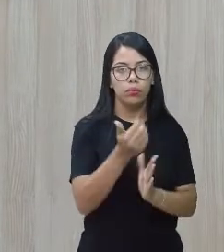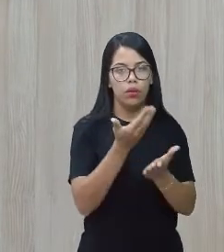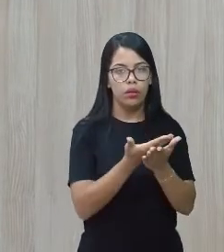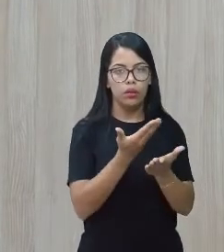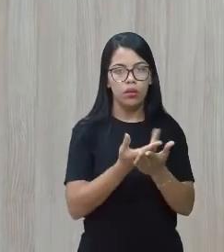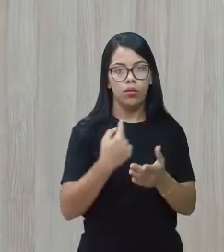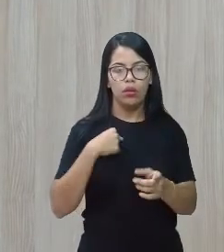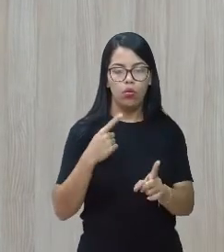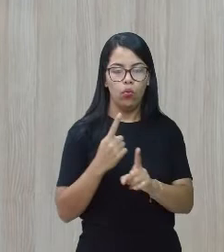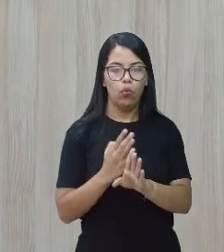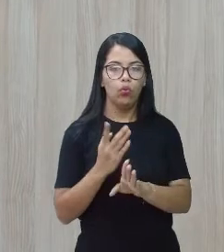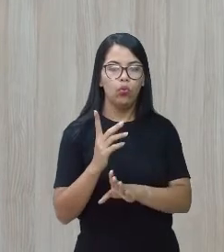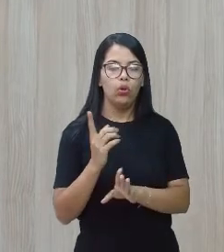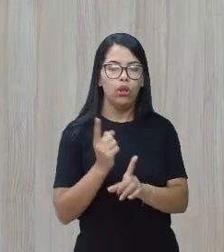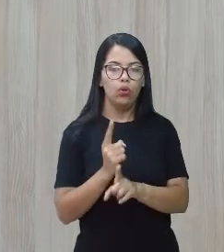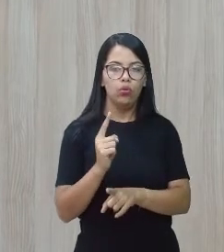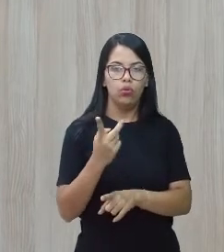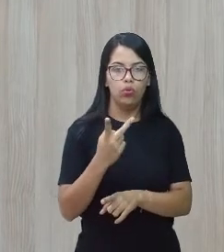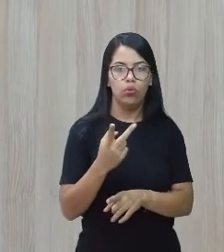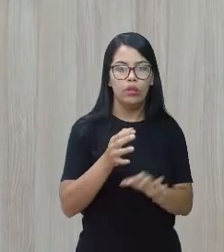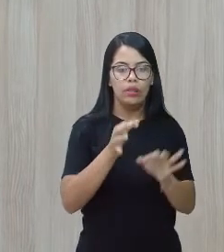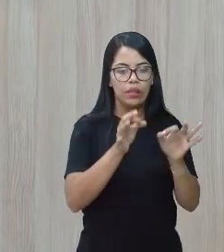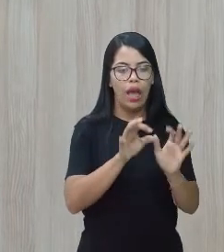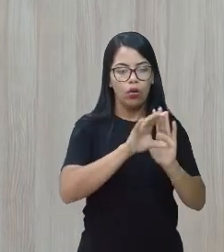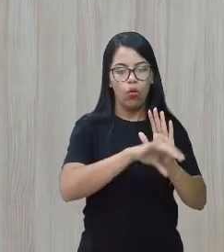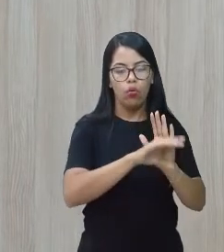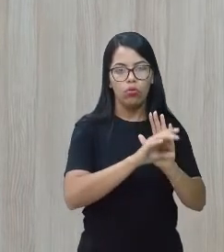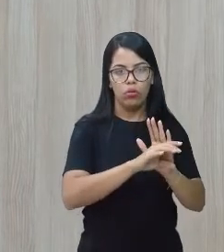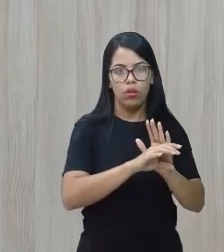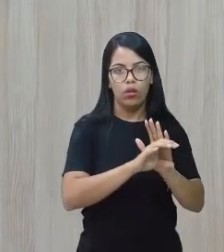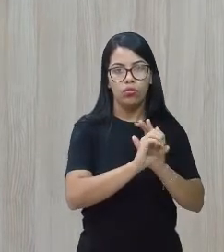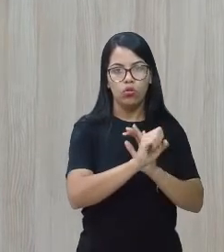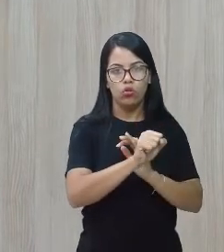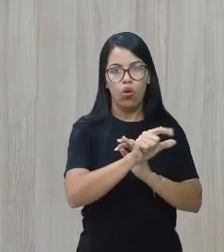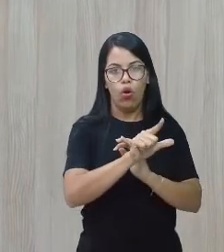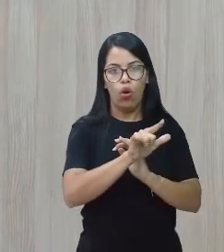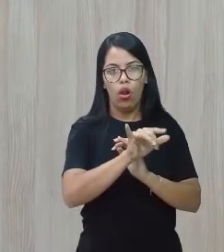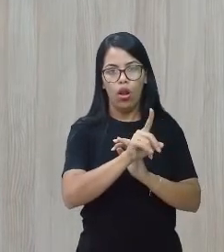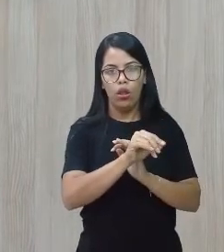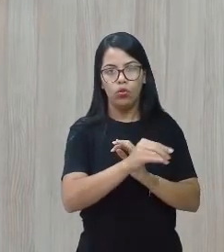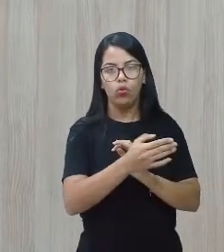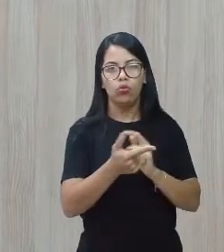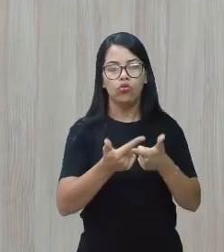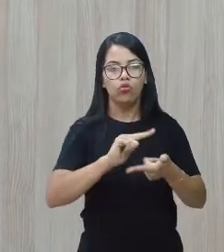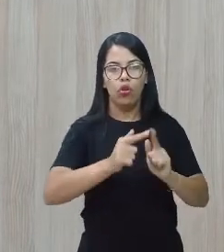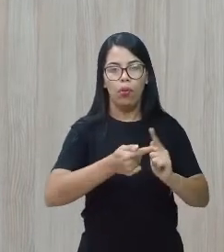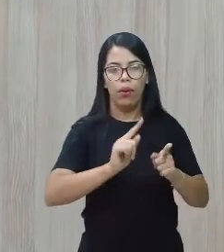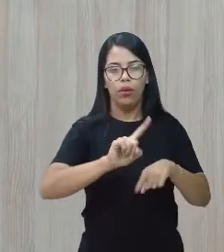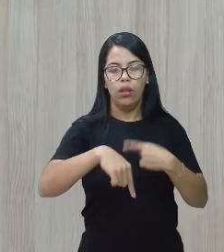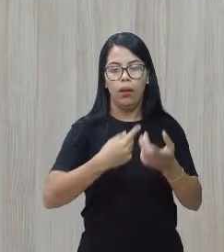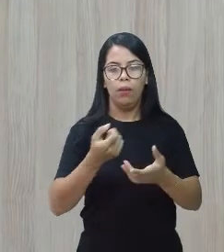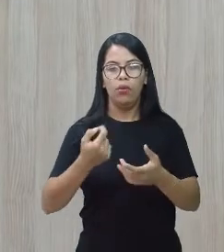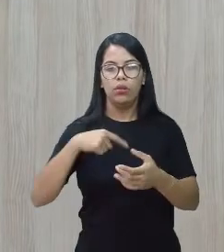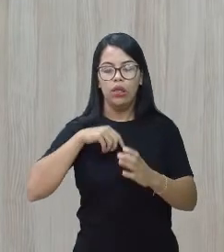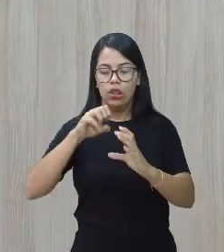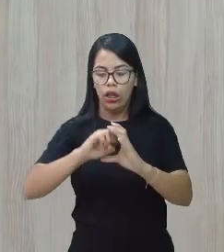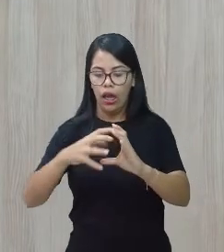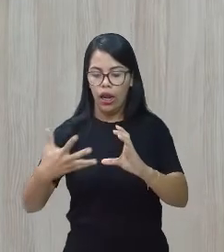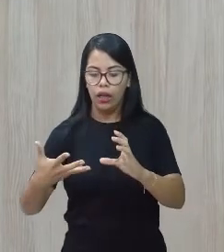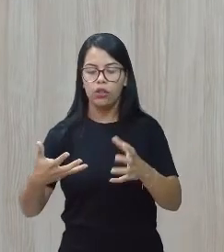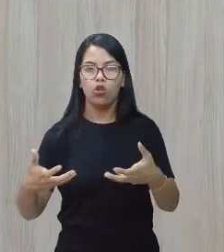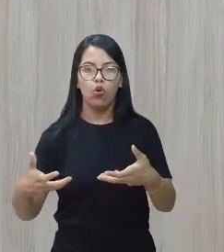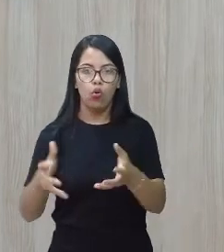a gente viu a definição de sólidos geométricos, tá? Depois de sólidos geométricos, a gente classificou eles